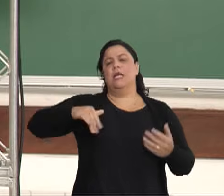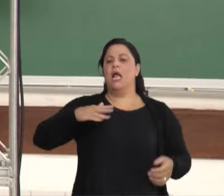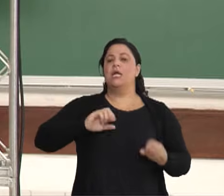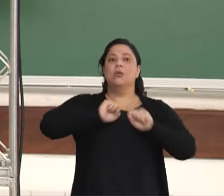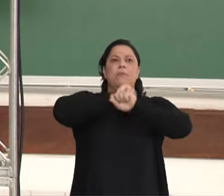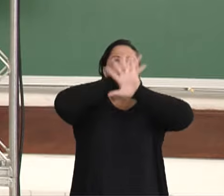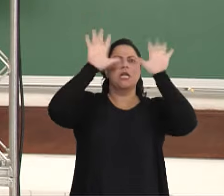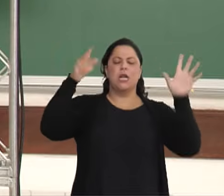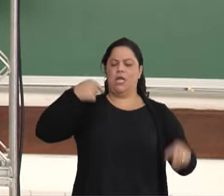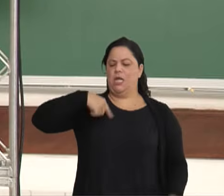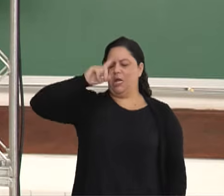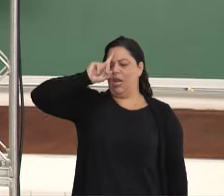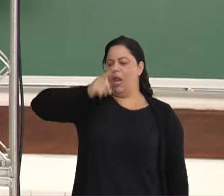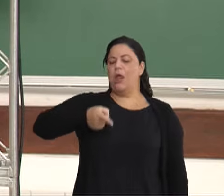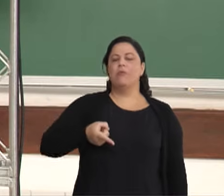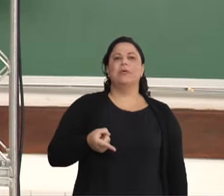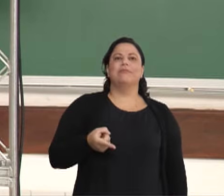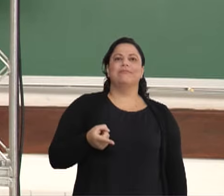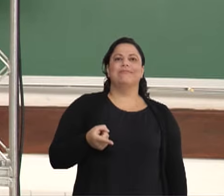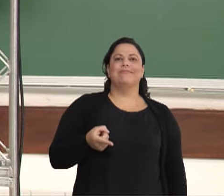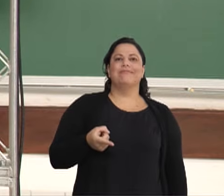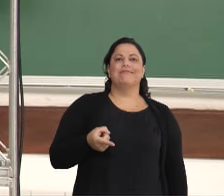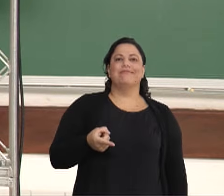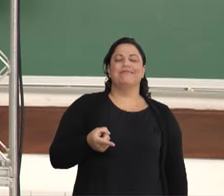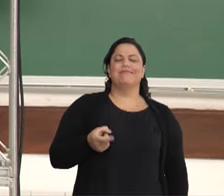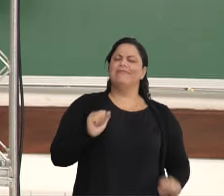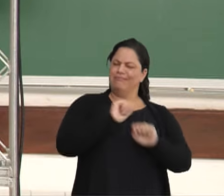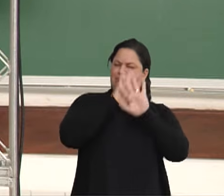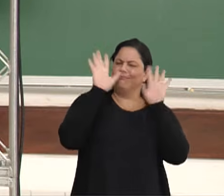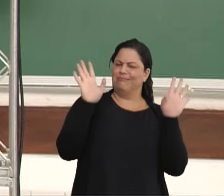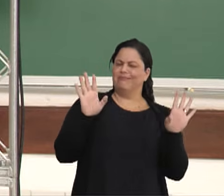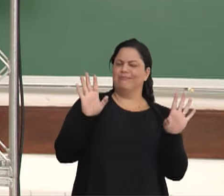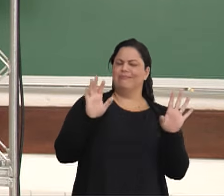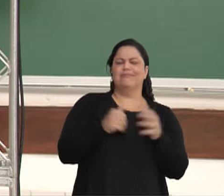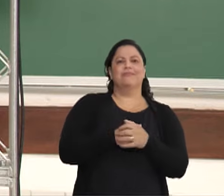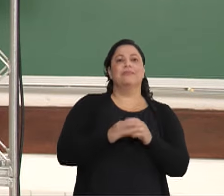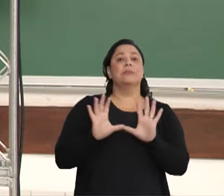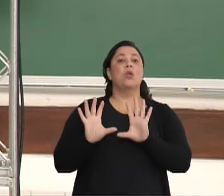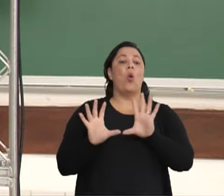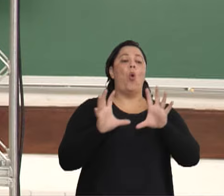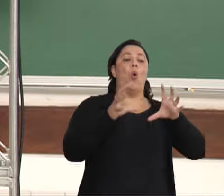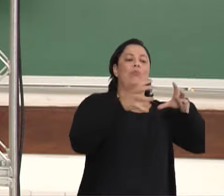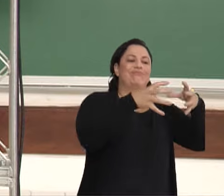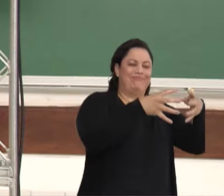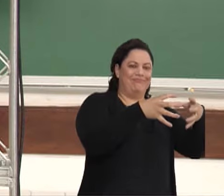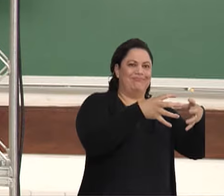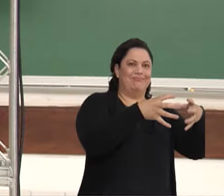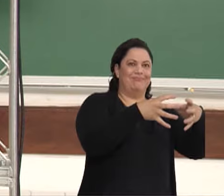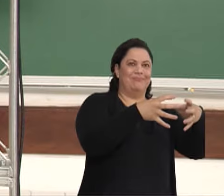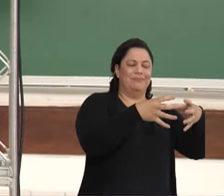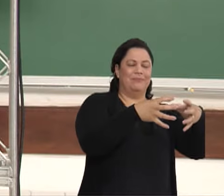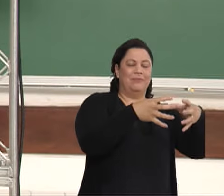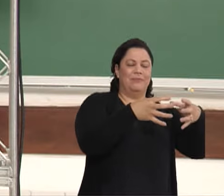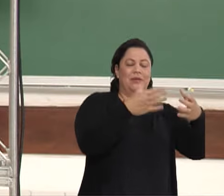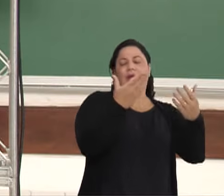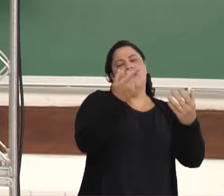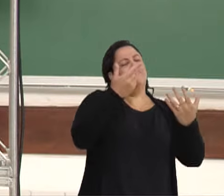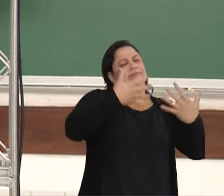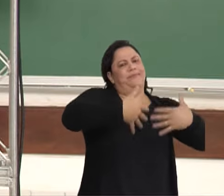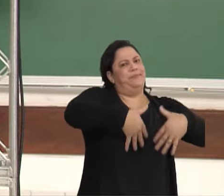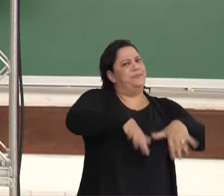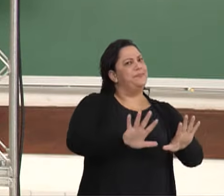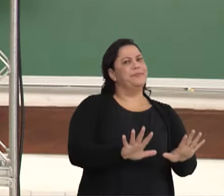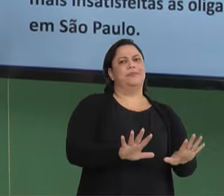as decisões. Muitas oligarquias, então, ficaram insatisfeitas com essa decisão do Getúlio Vargas.